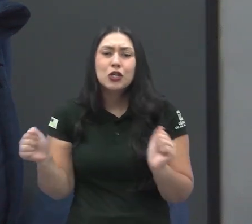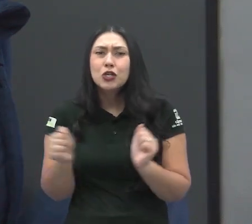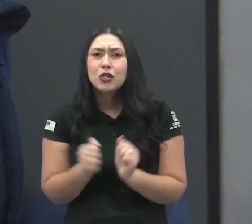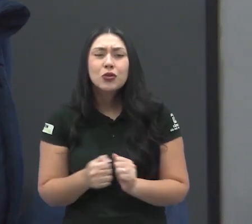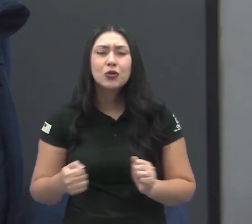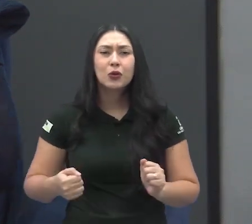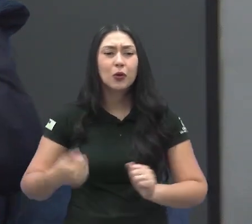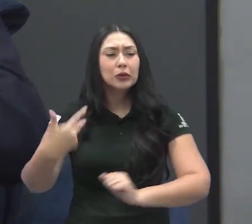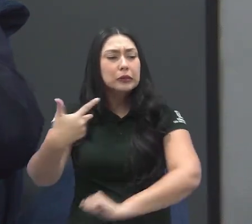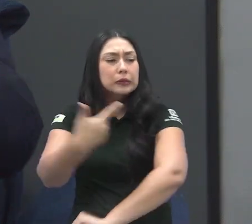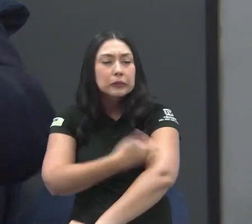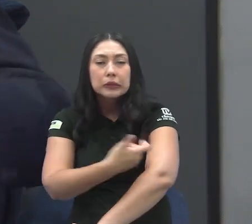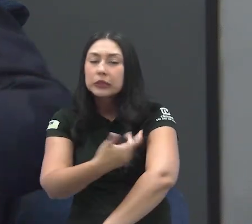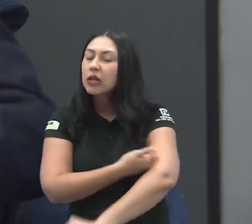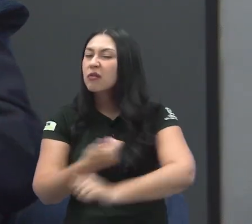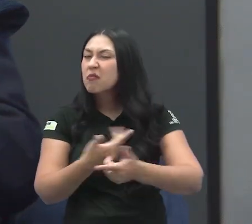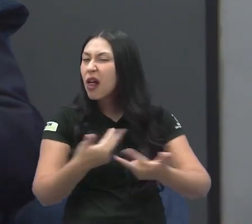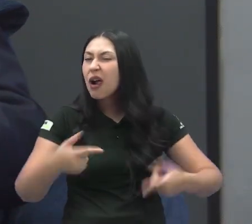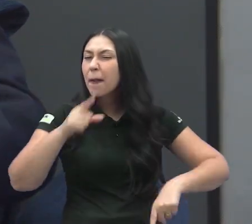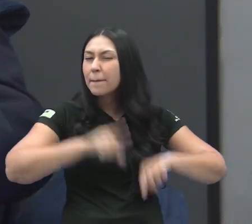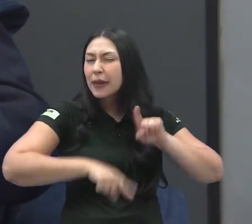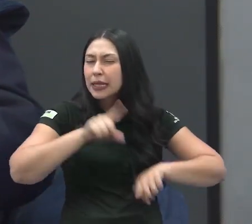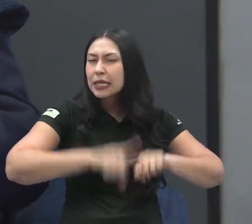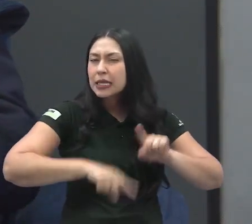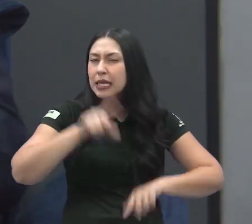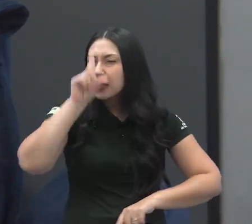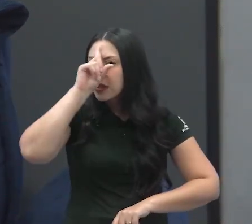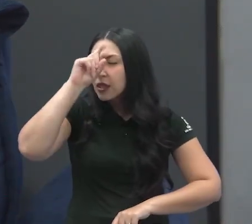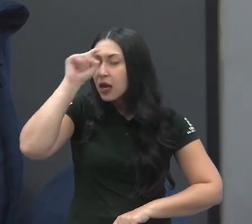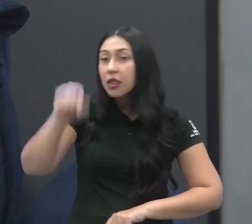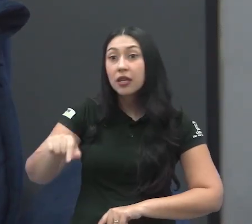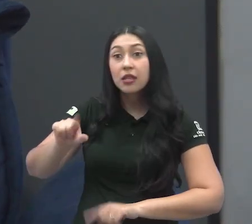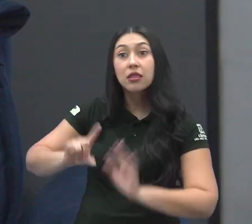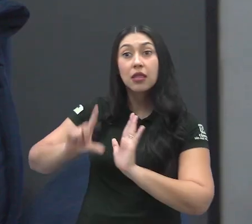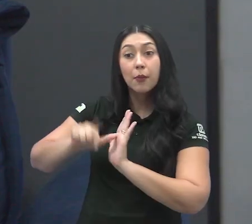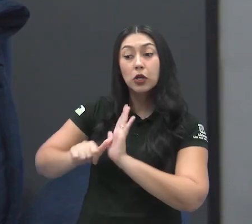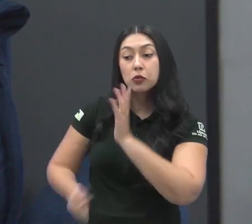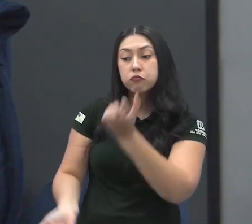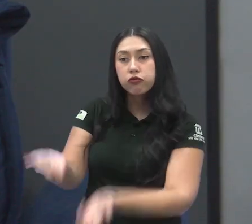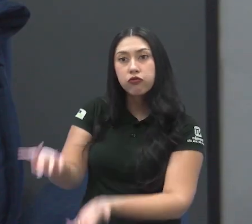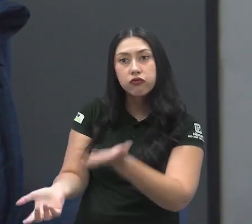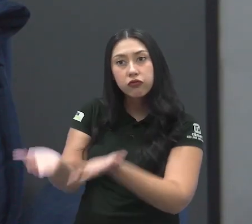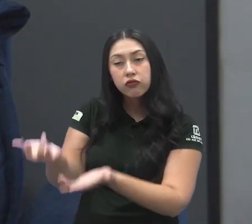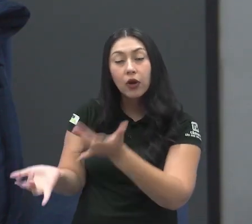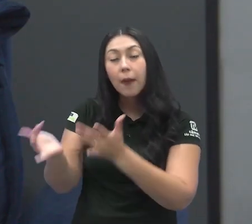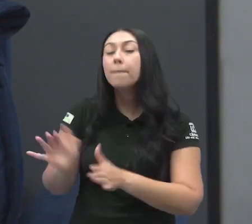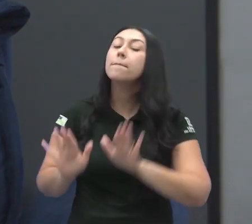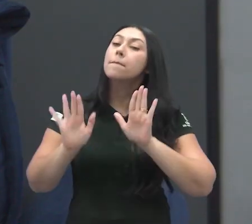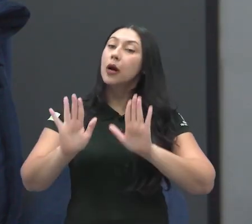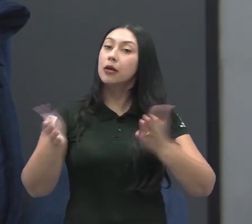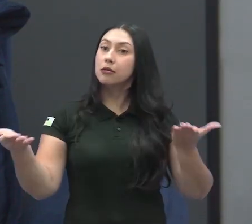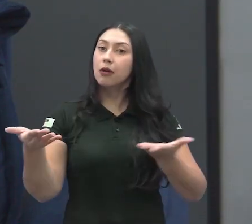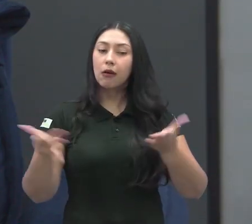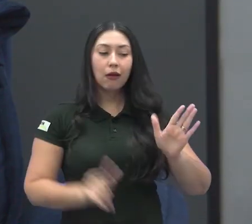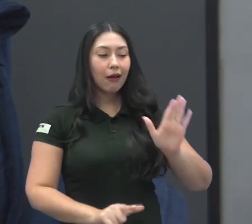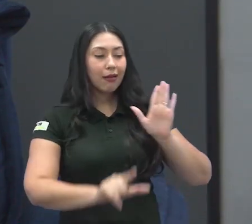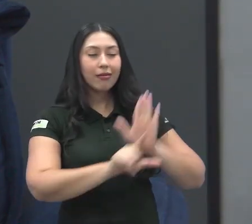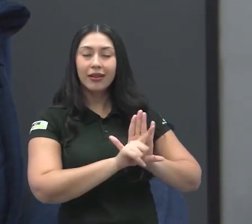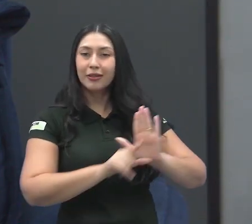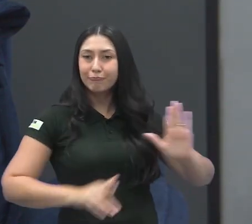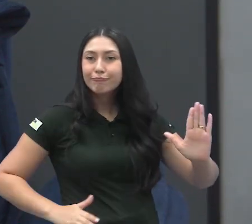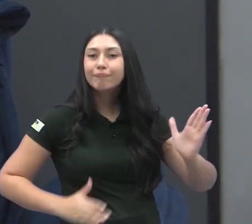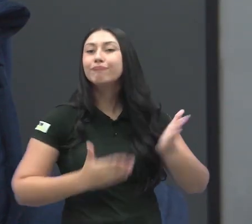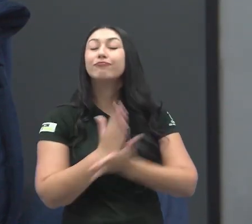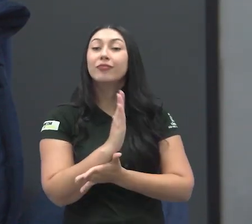máscara, seringa, todo aquele material cirúrgico e era incinerado. E hoje, em São José dos Campos, depois da nossa lei